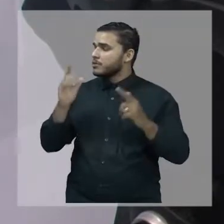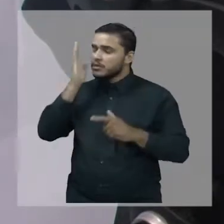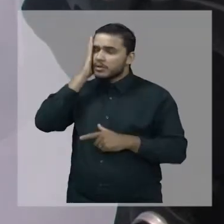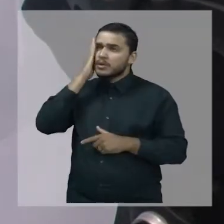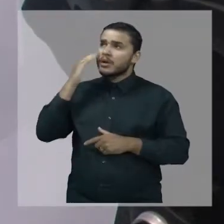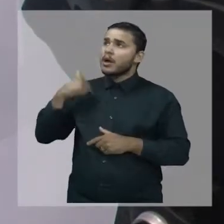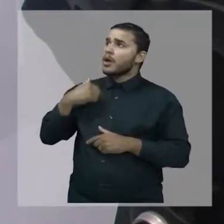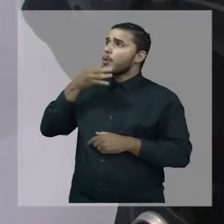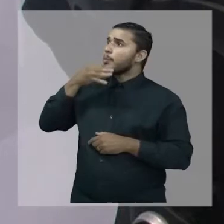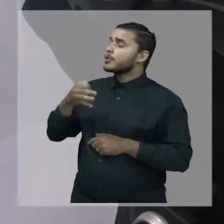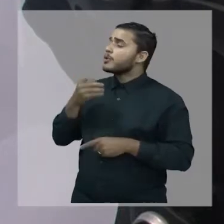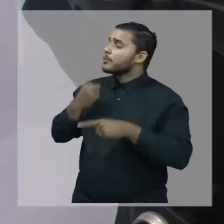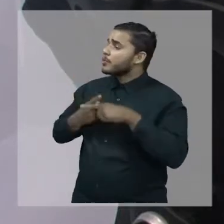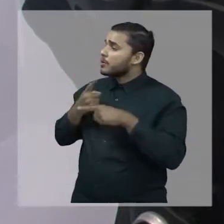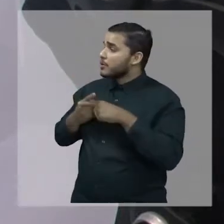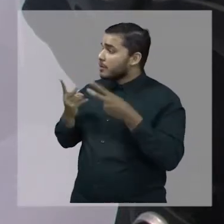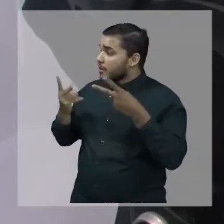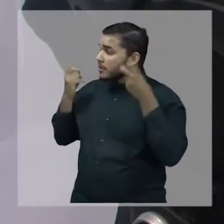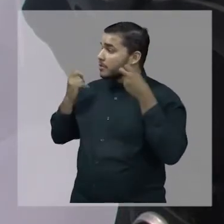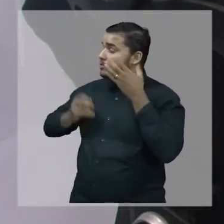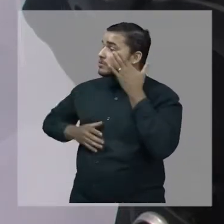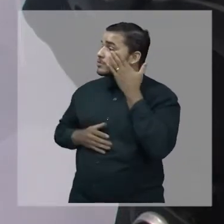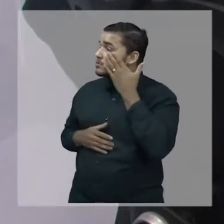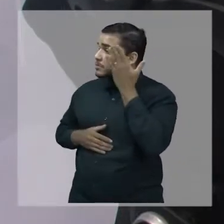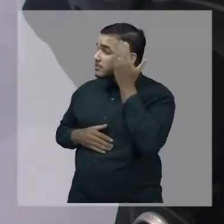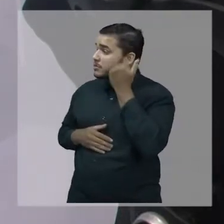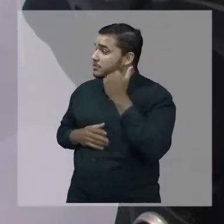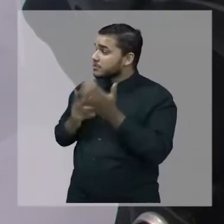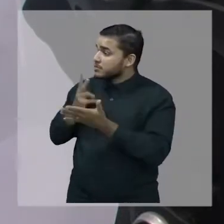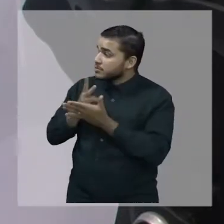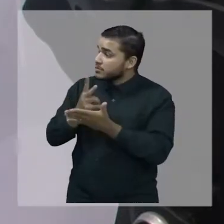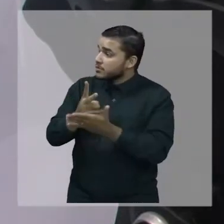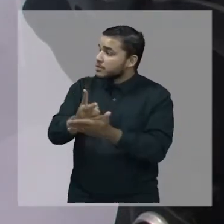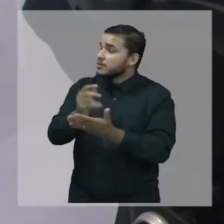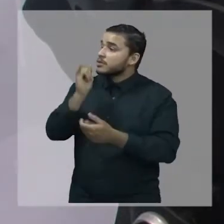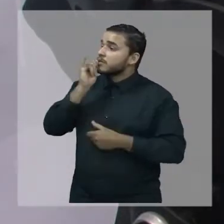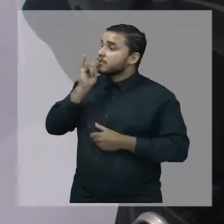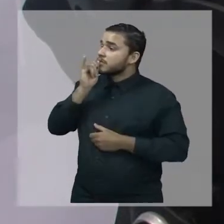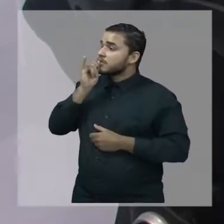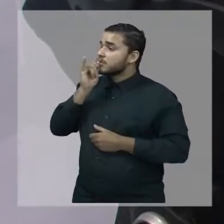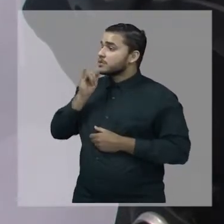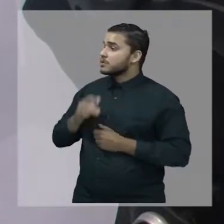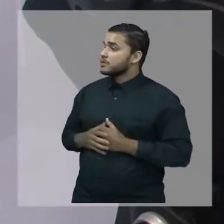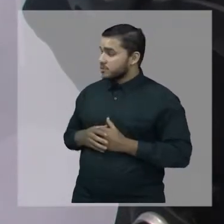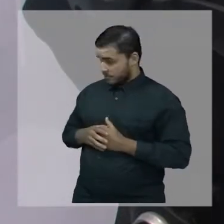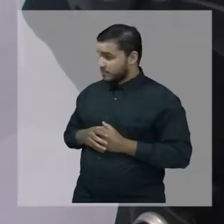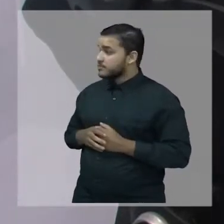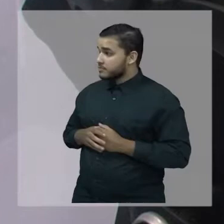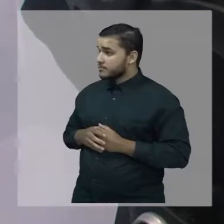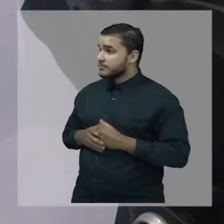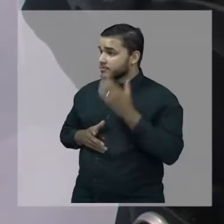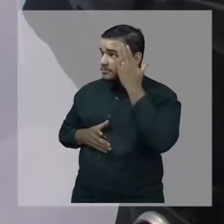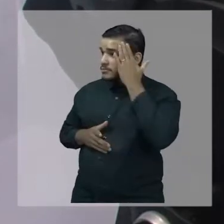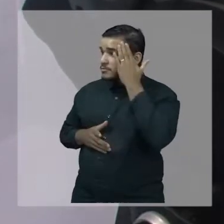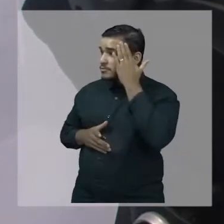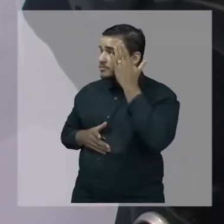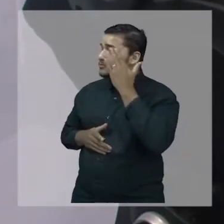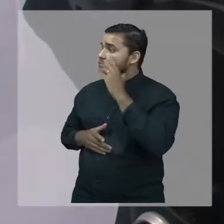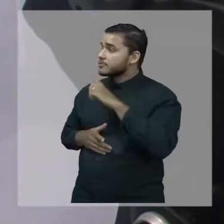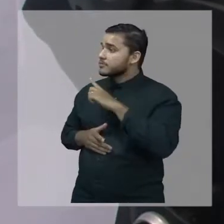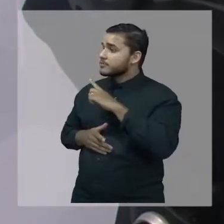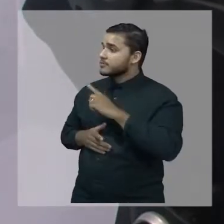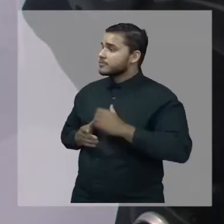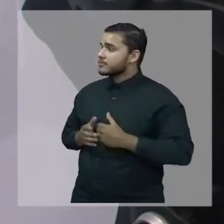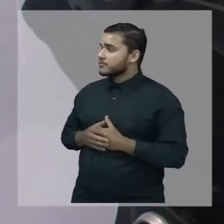que você está falando isso, Biratã? Eu estou falando para verificar que há uma perpetuação